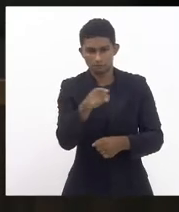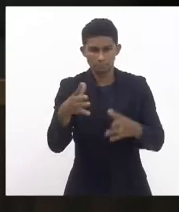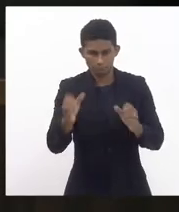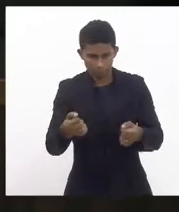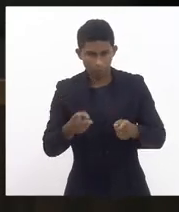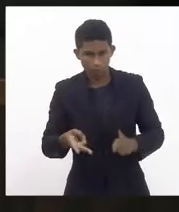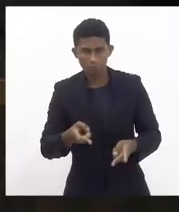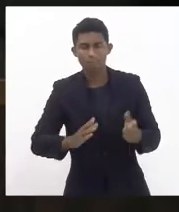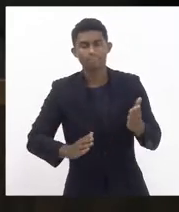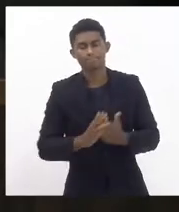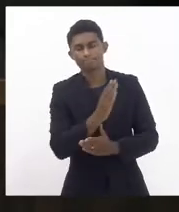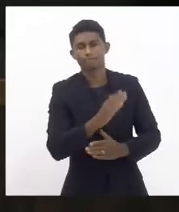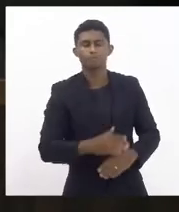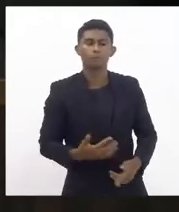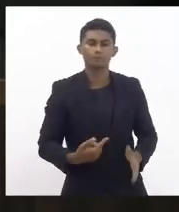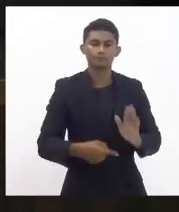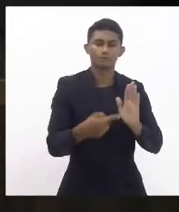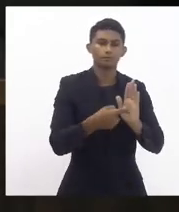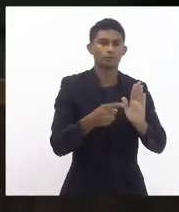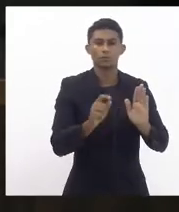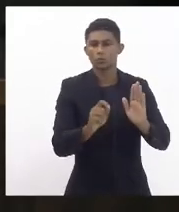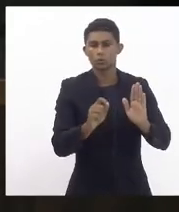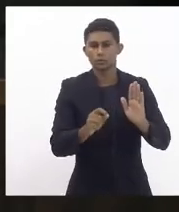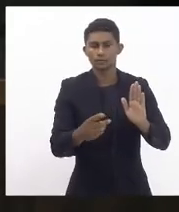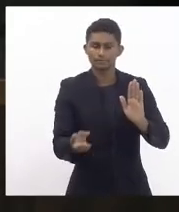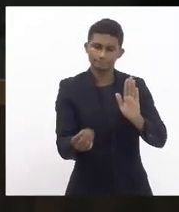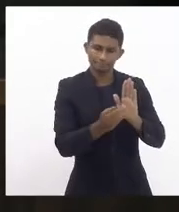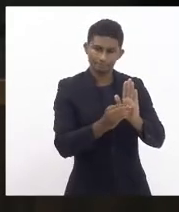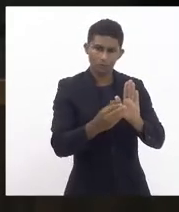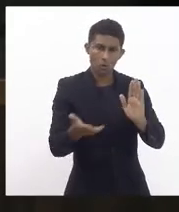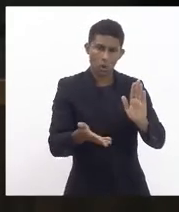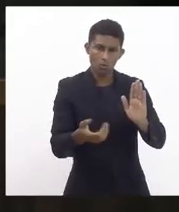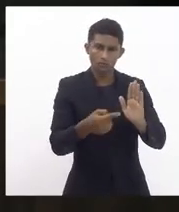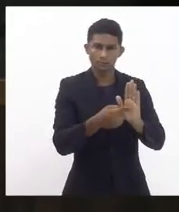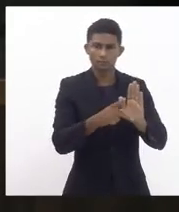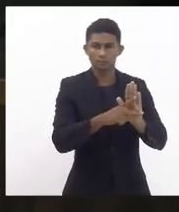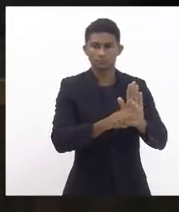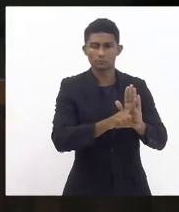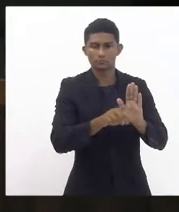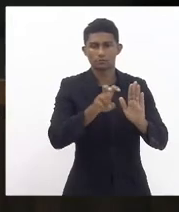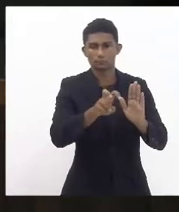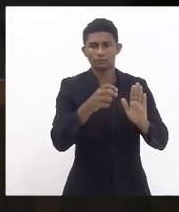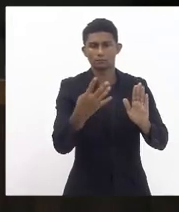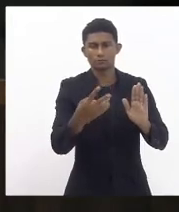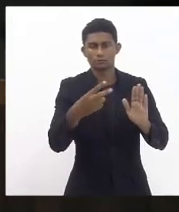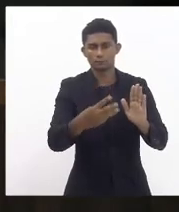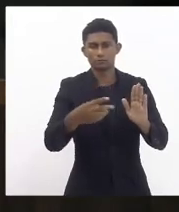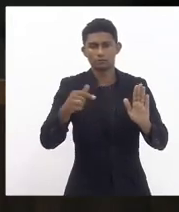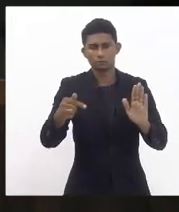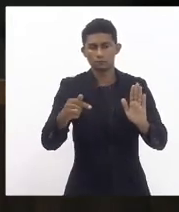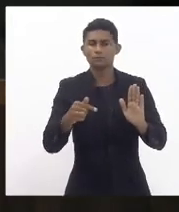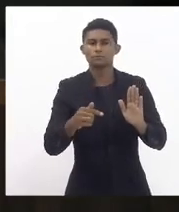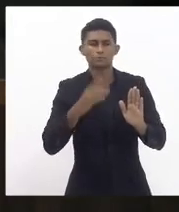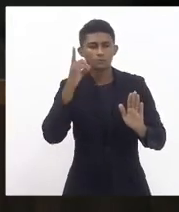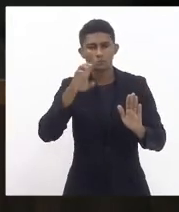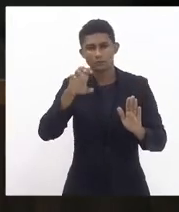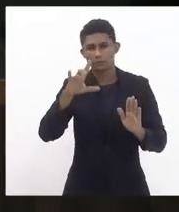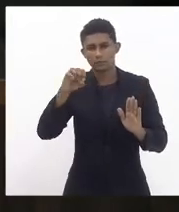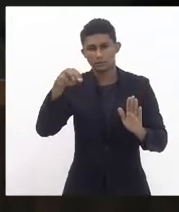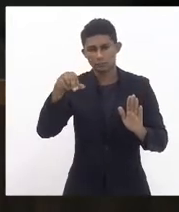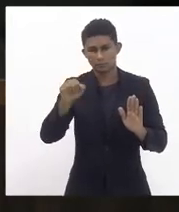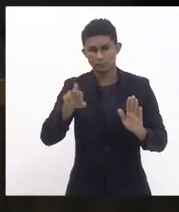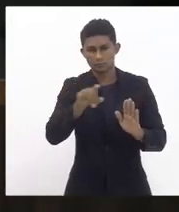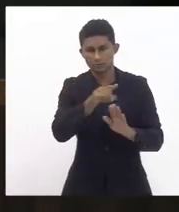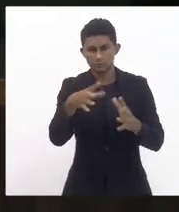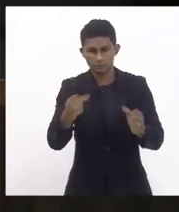que aprovam permaneçam Como estão aprovado é que é inclusão na ordem do dia do projeto de lei nº 5437 tá dele o Márcio hoje